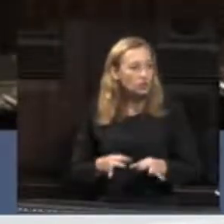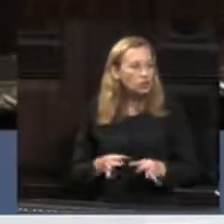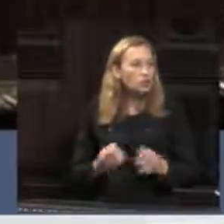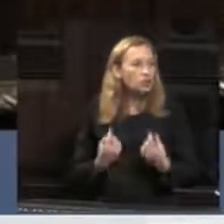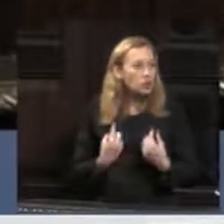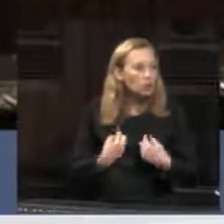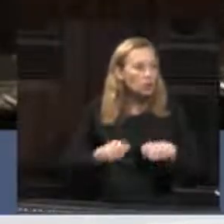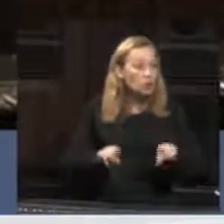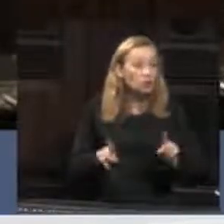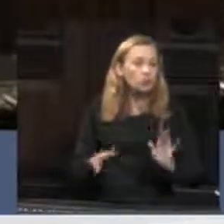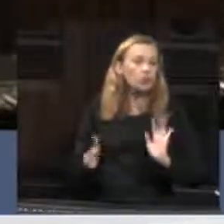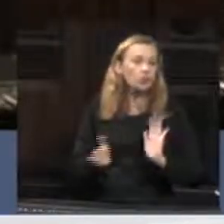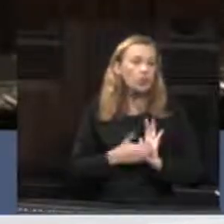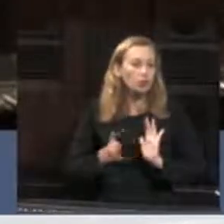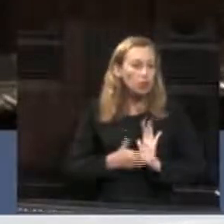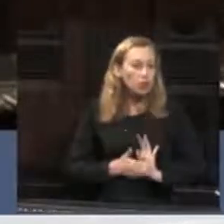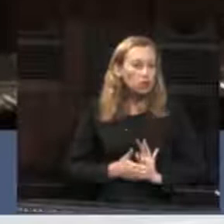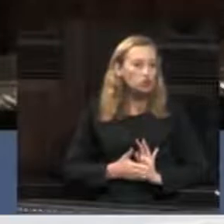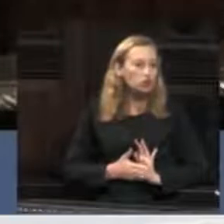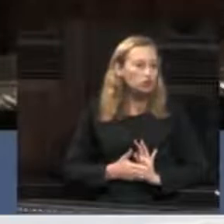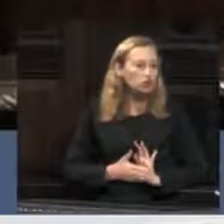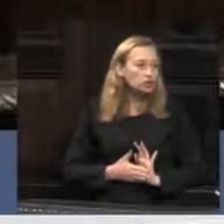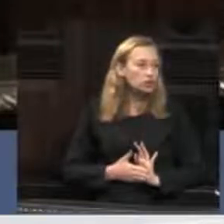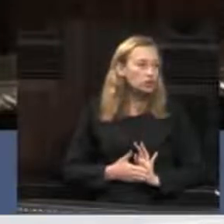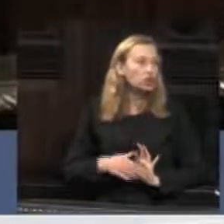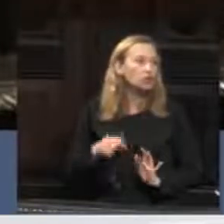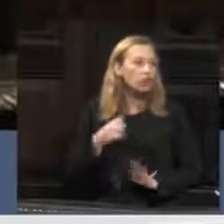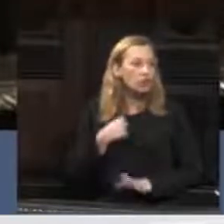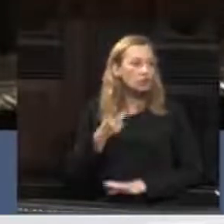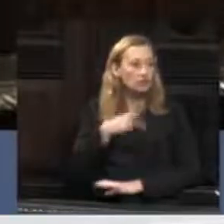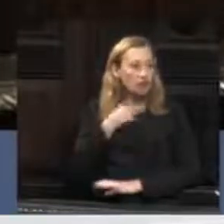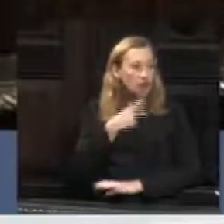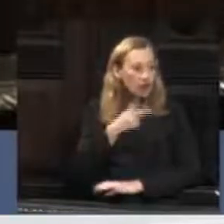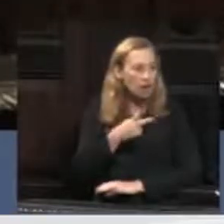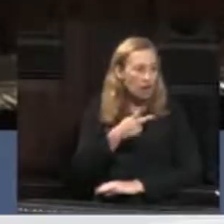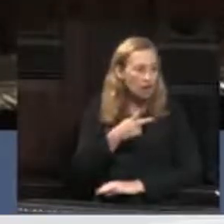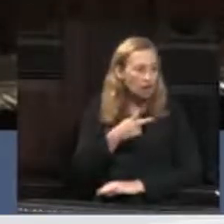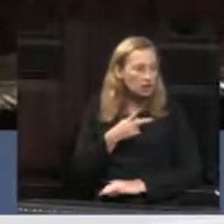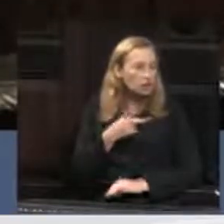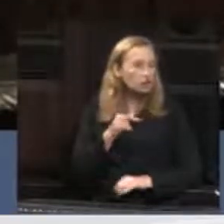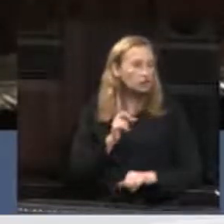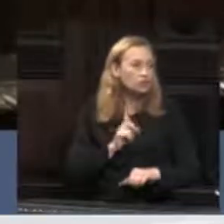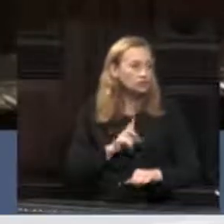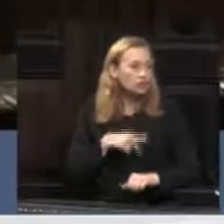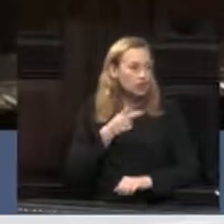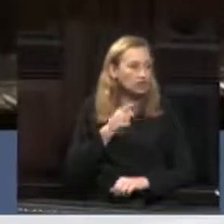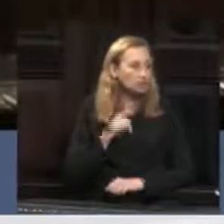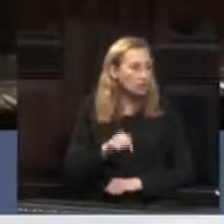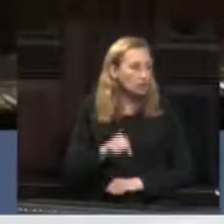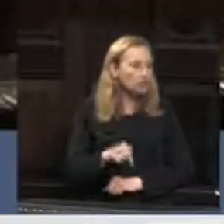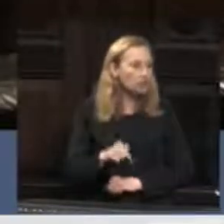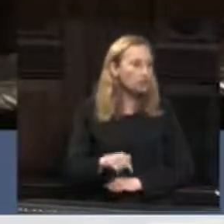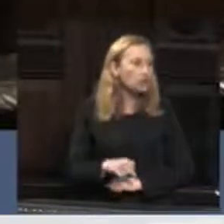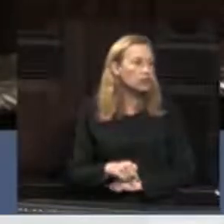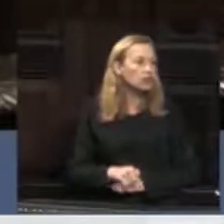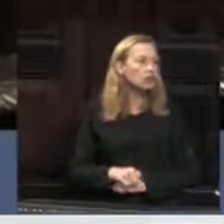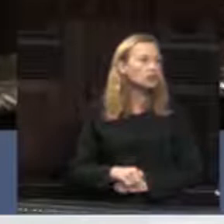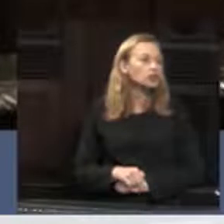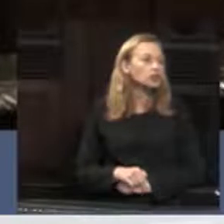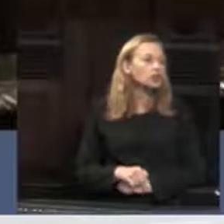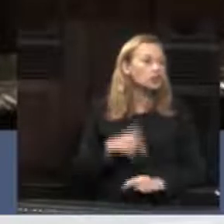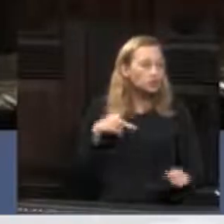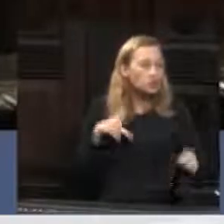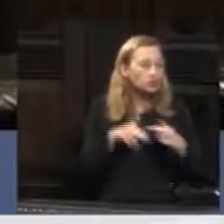contrárias a essa proposta, que, como eu venho dizendo aqui no dado concreto da vida real, penaliza o